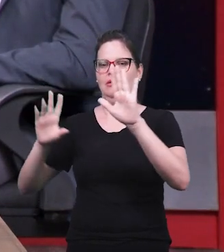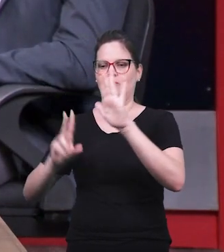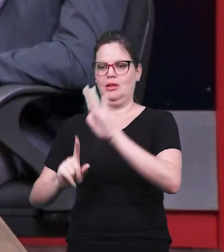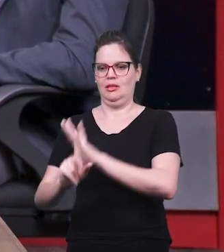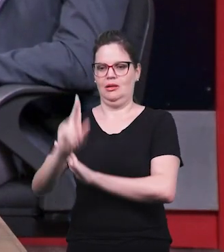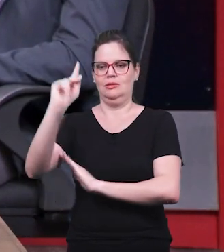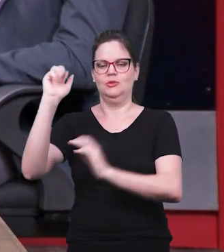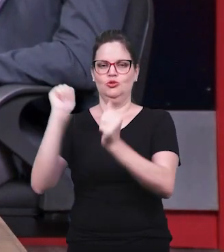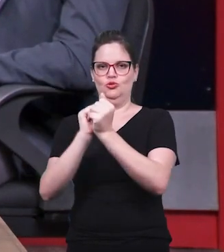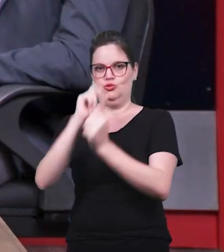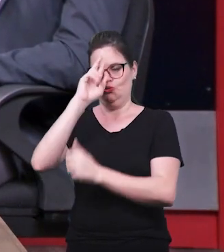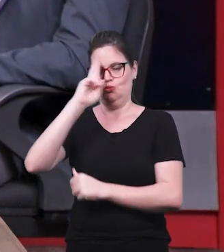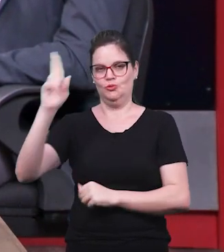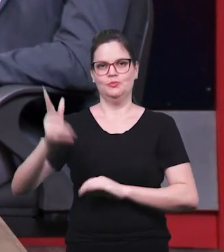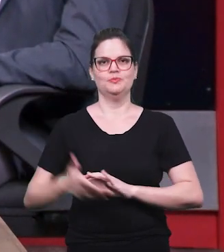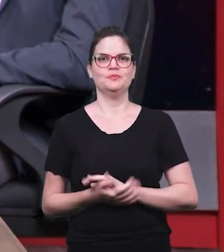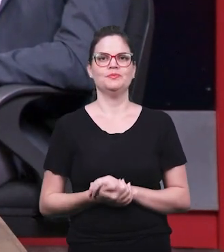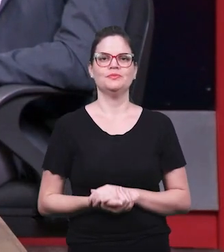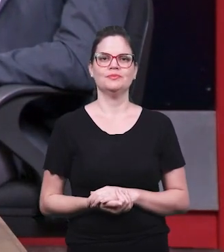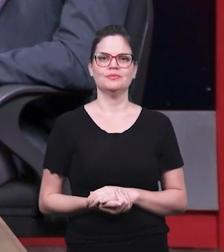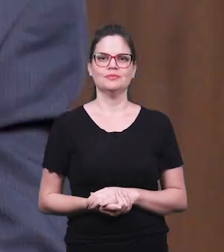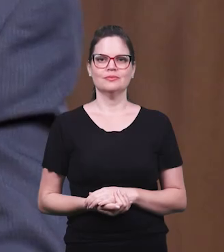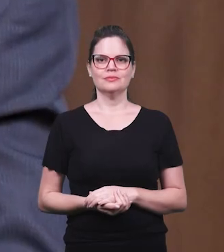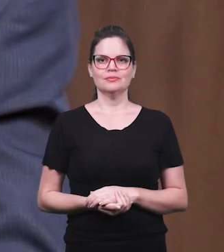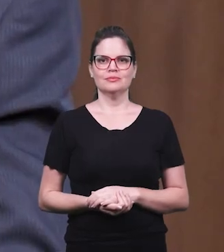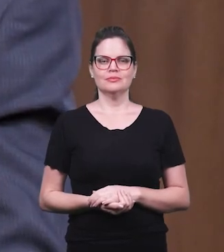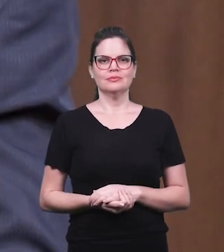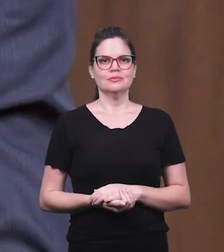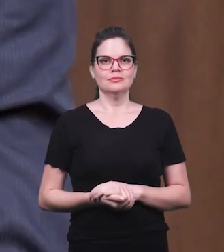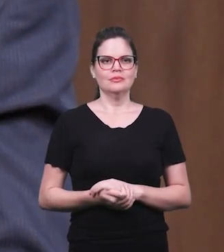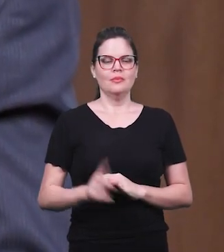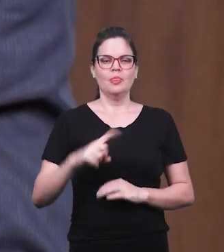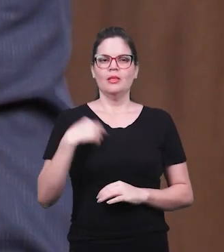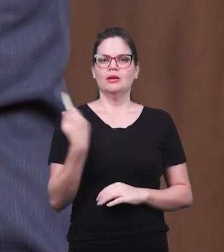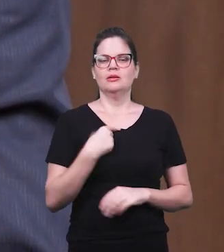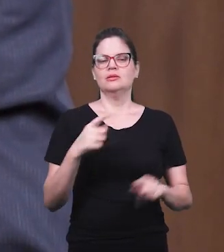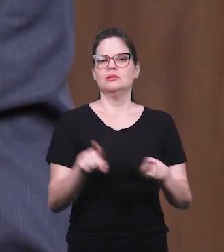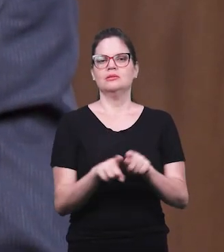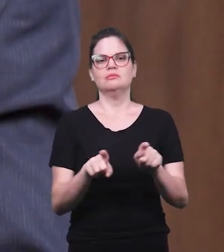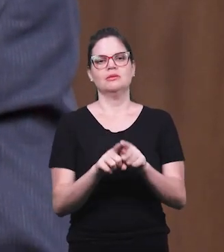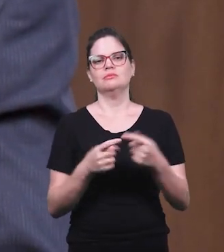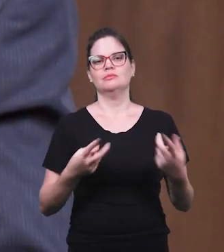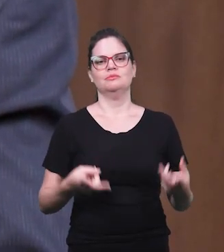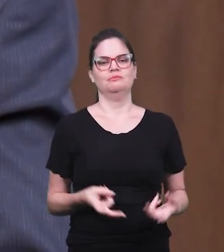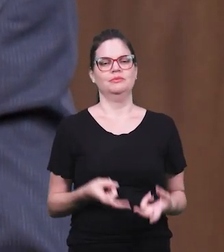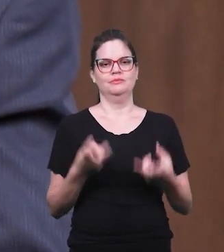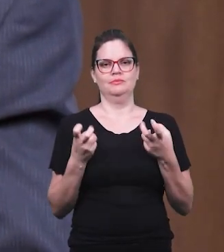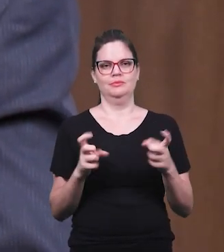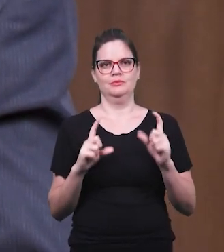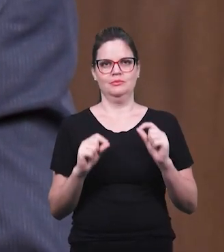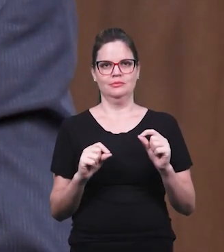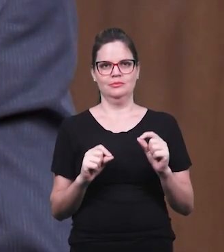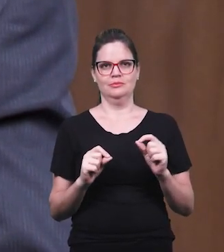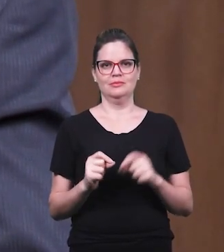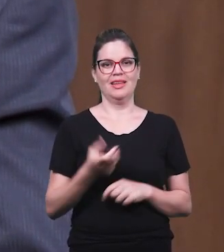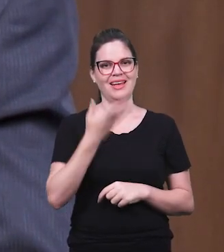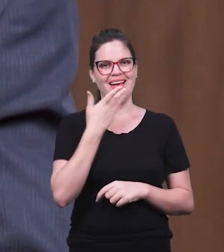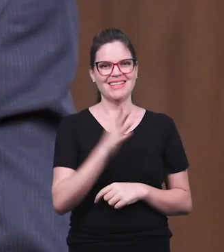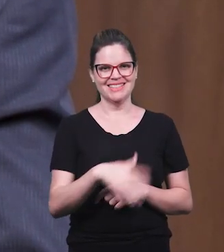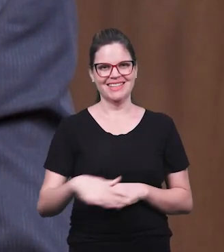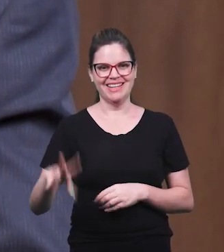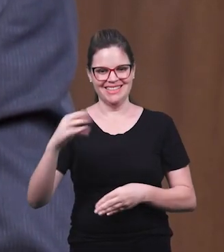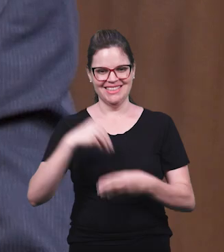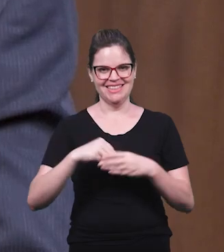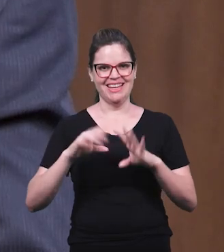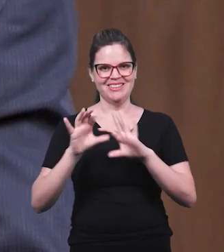eternidade. Muito bem. Inclusive, nós percebemos, de fato, a interação das crianças, né,